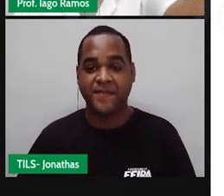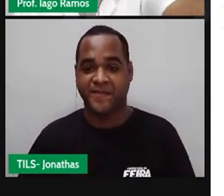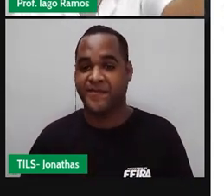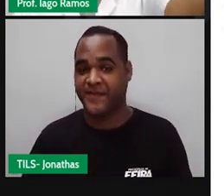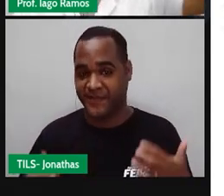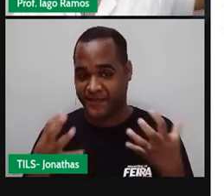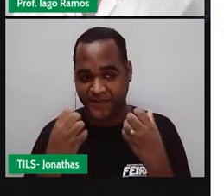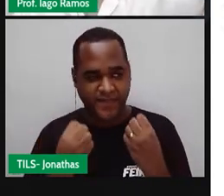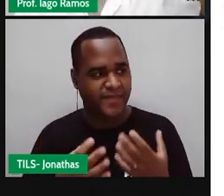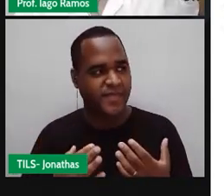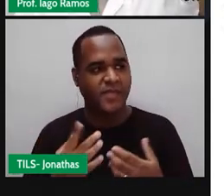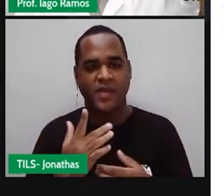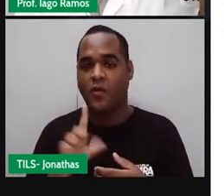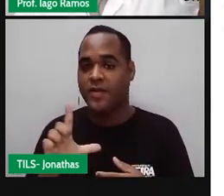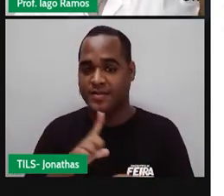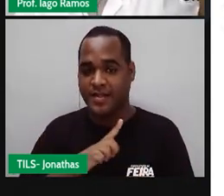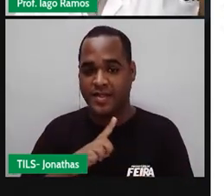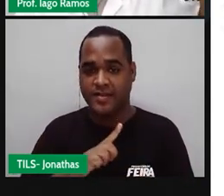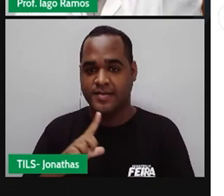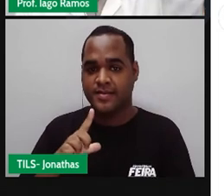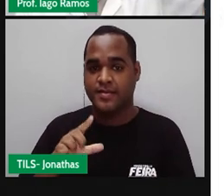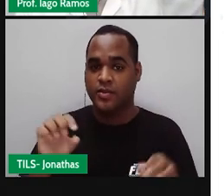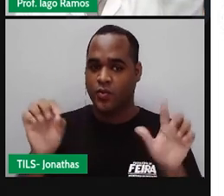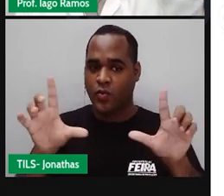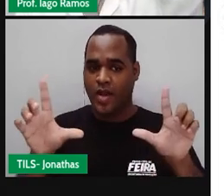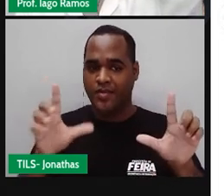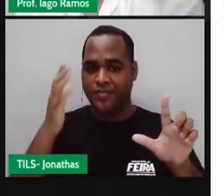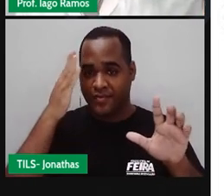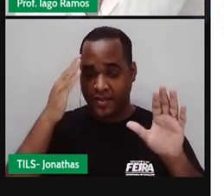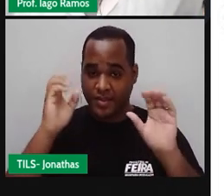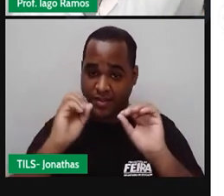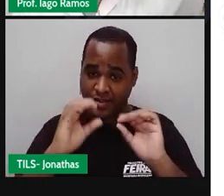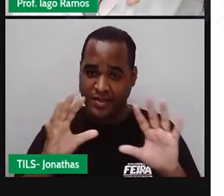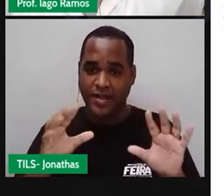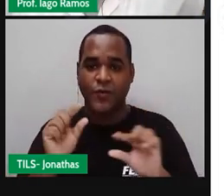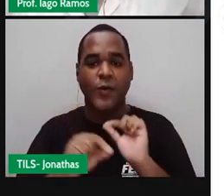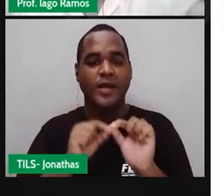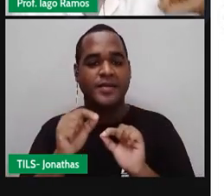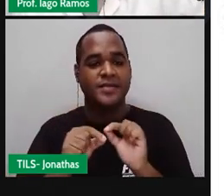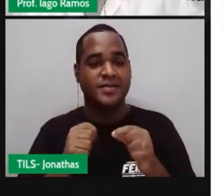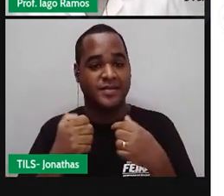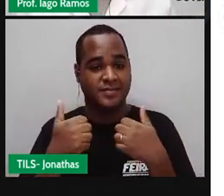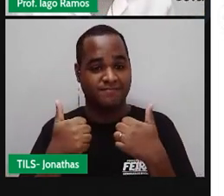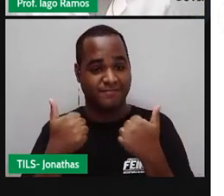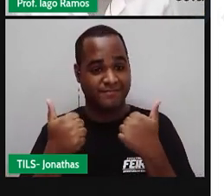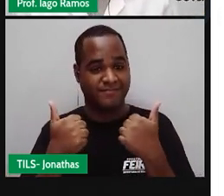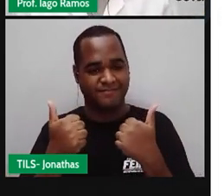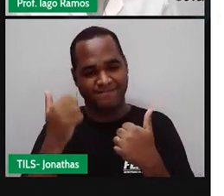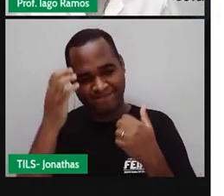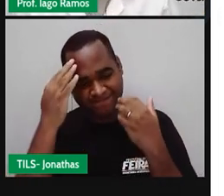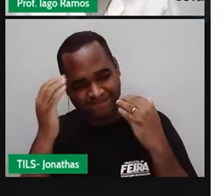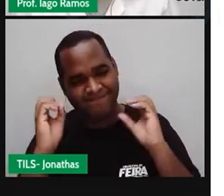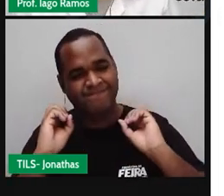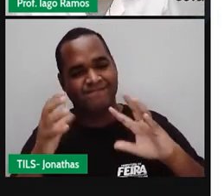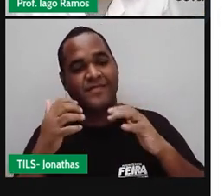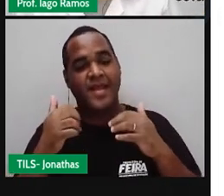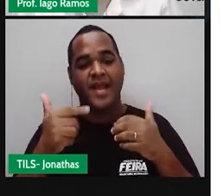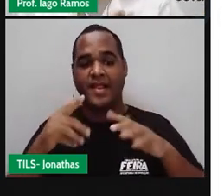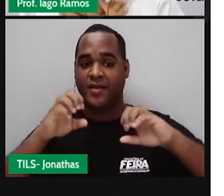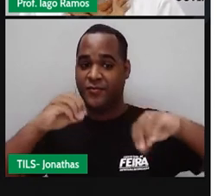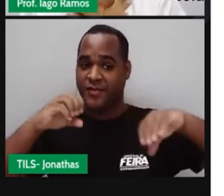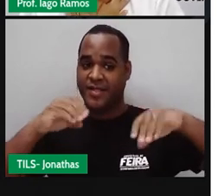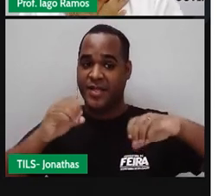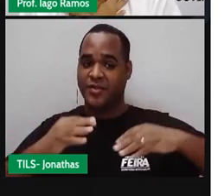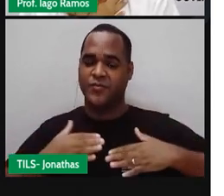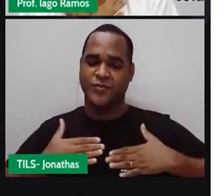fomos ao quadro entendemos saímos do quadro bom eu espero que você tenha mesmo curtido essa